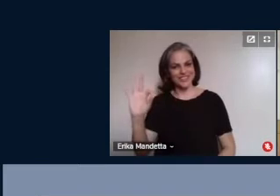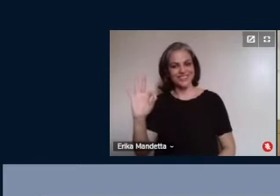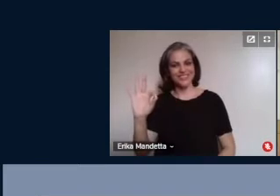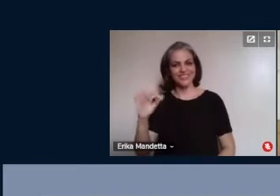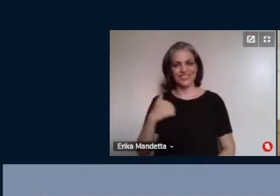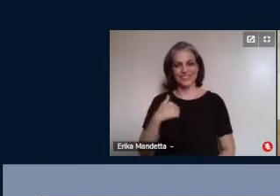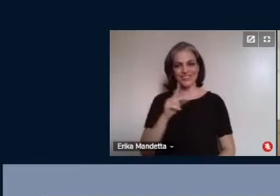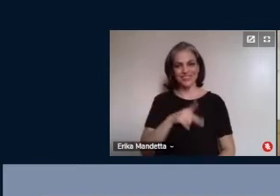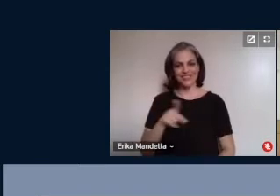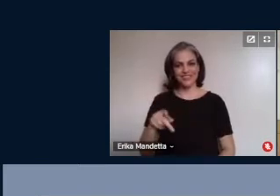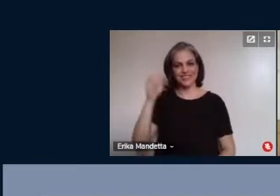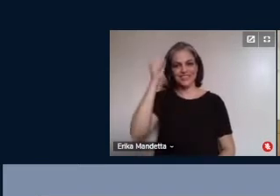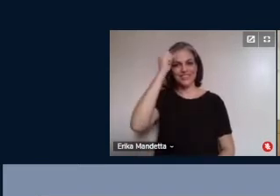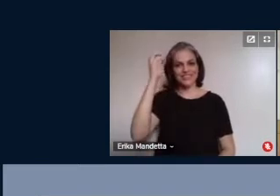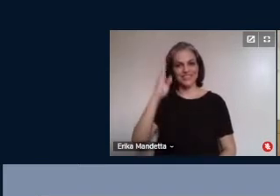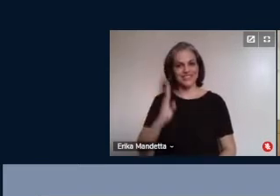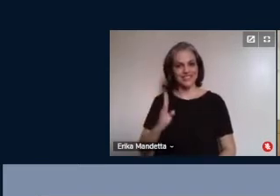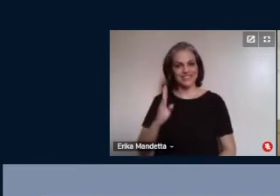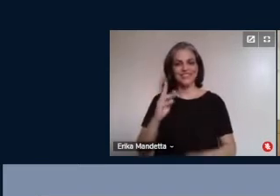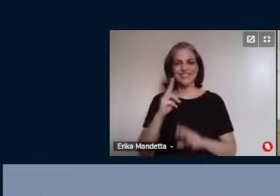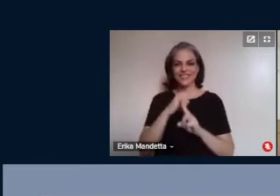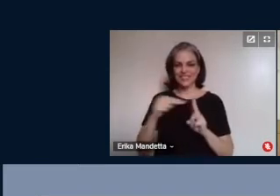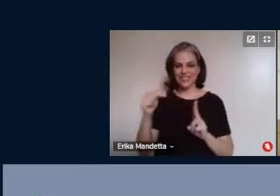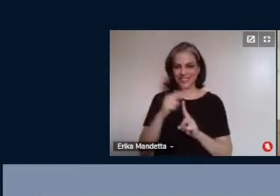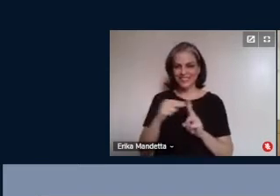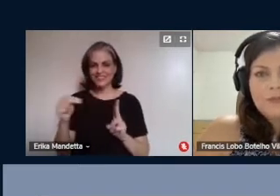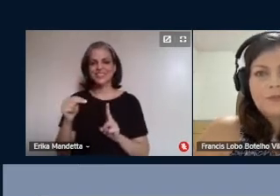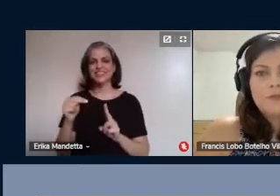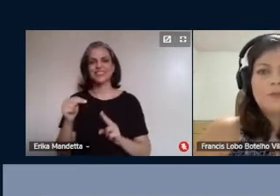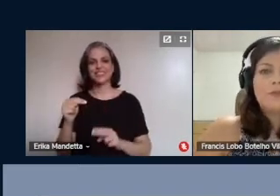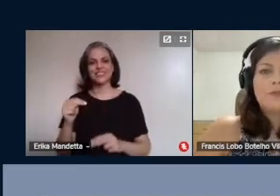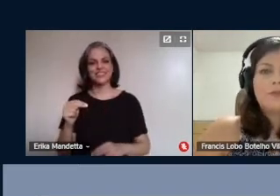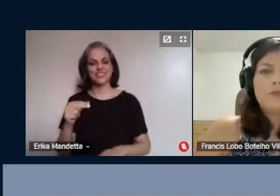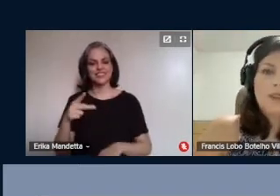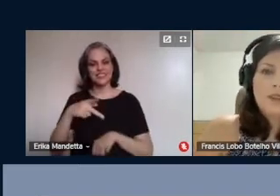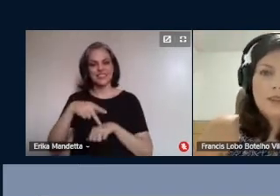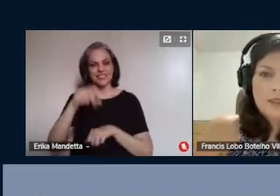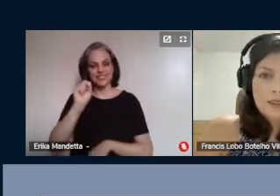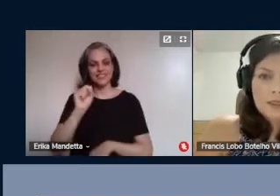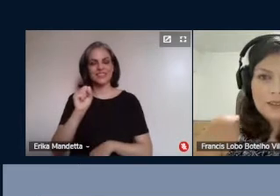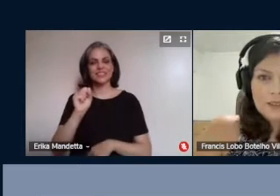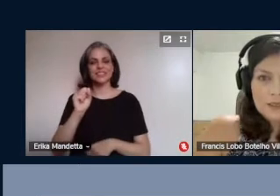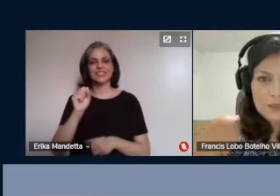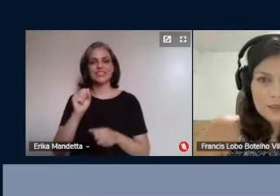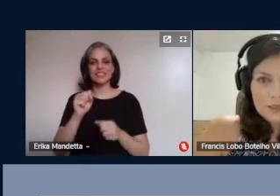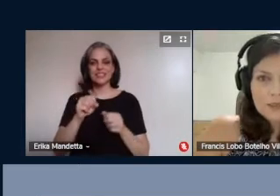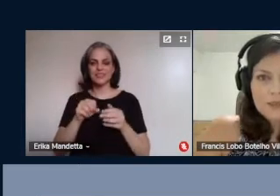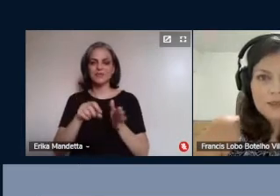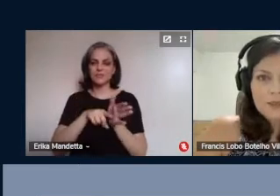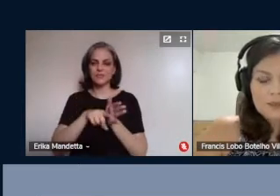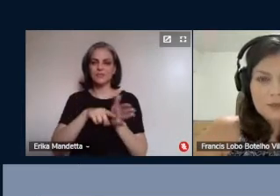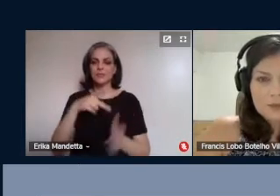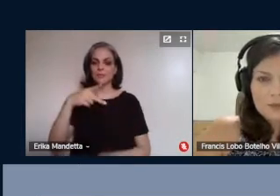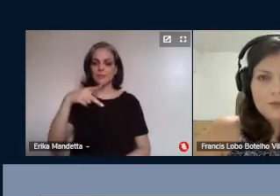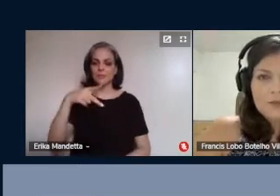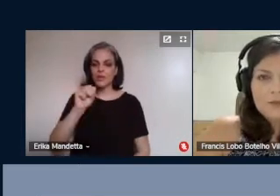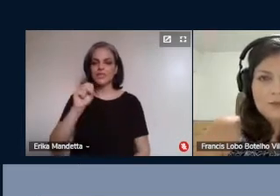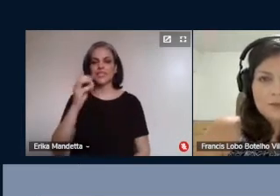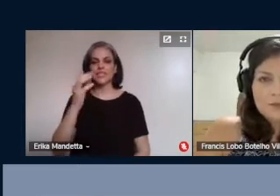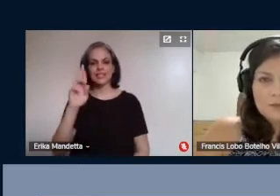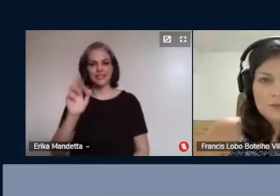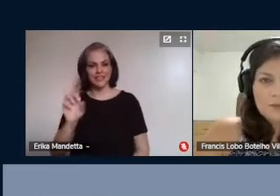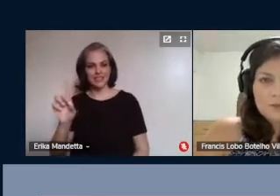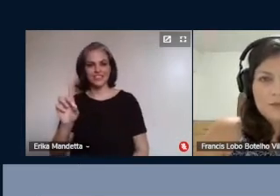professora Sabine Gorovitz, da UNB, Programa de Pós-Graduação em Estudos da Tradução Pós-TRAD. Estou